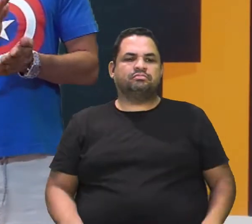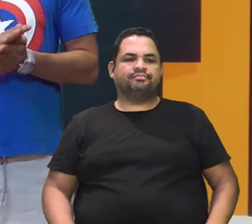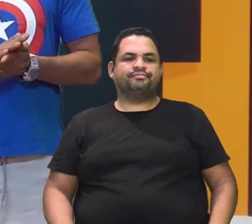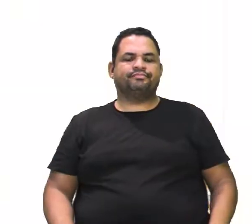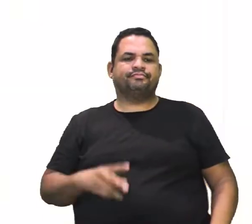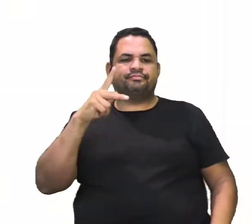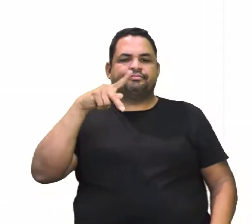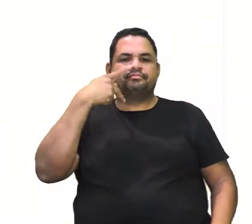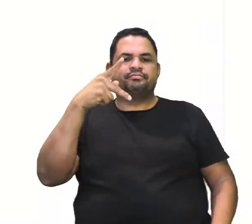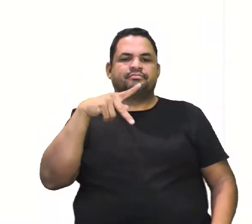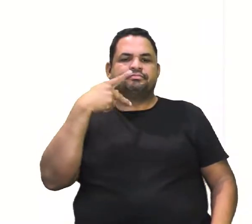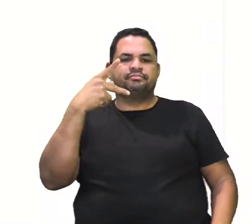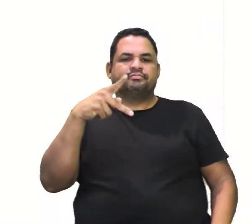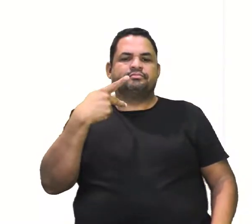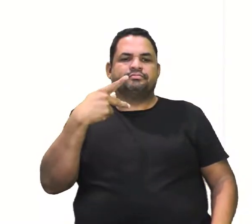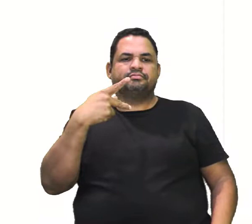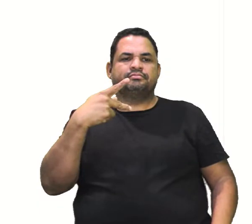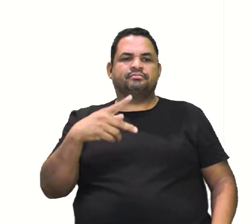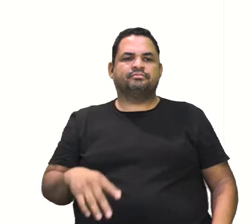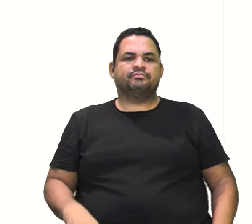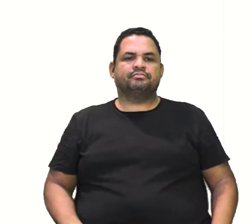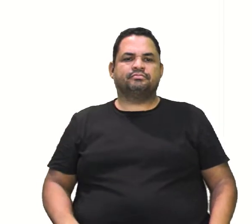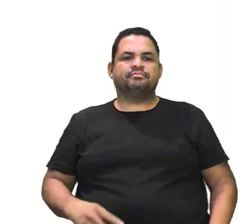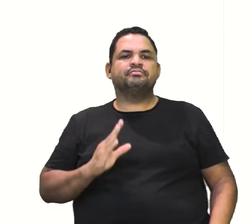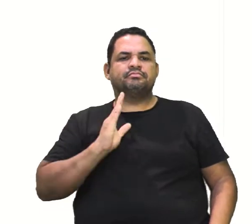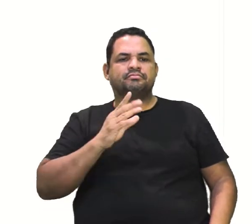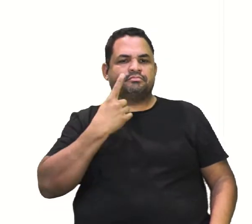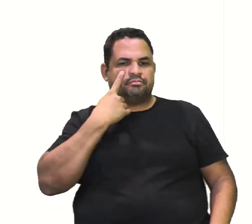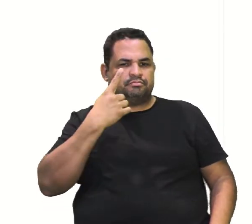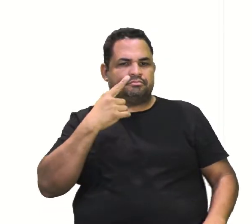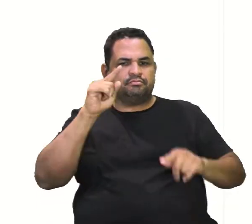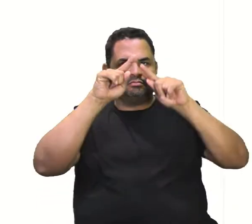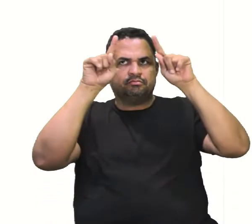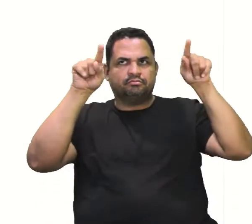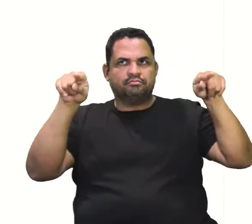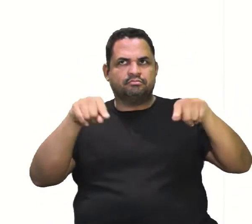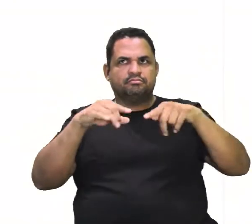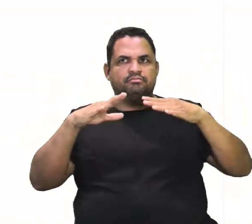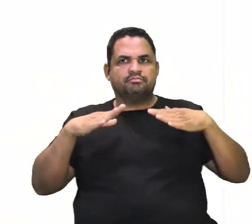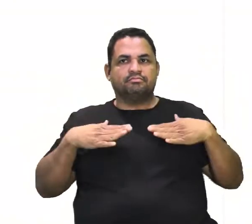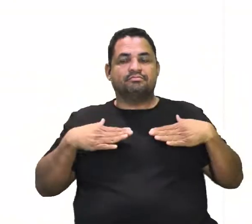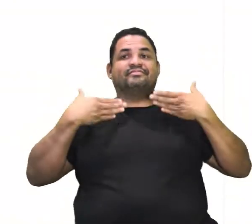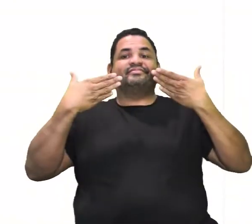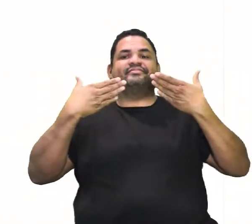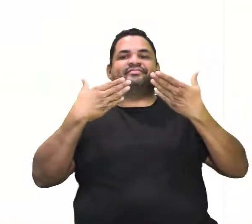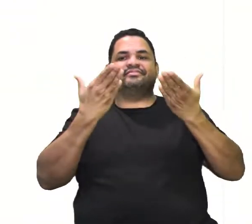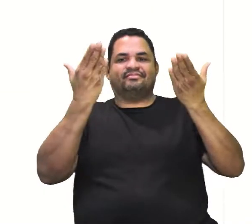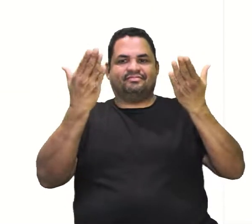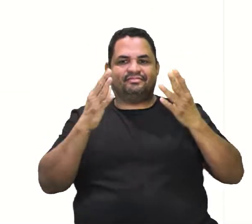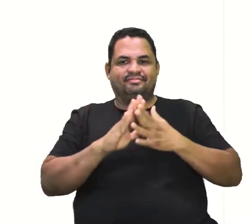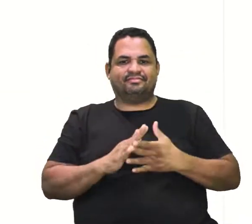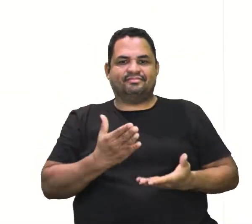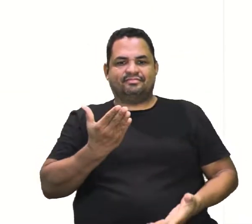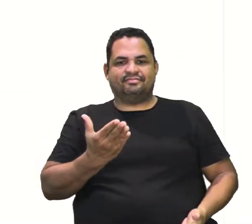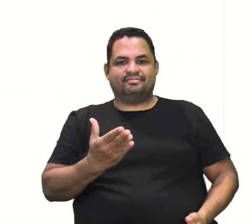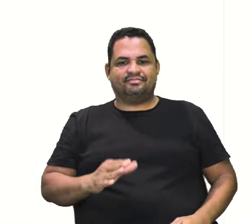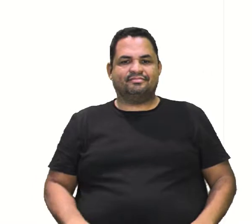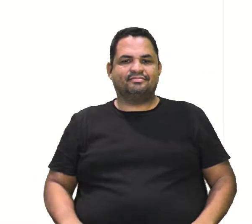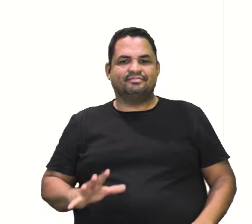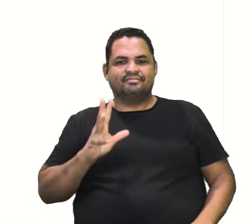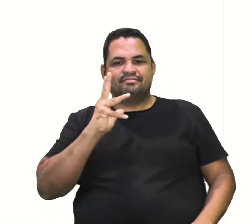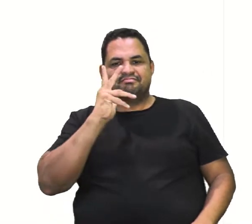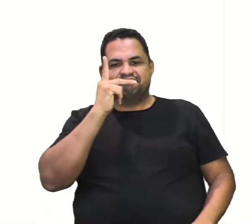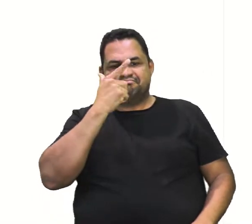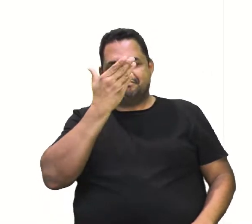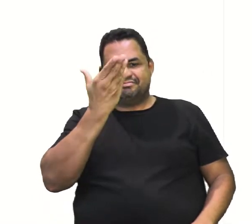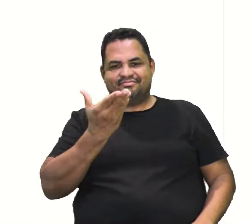lá. Falando de elipse, então... Você já viu uma placa de aniversário assim? Olha aí que bonito. Eu não